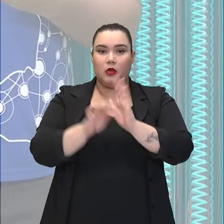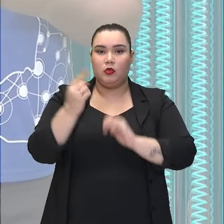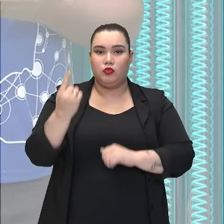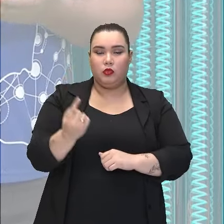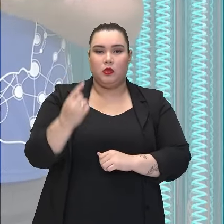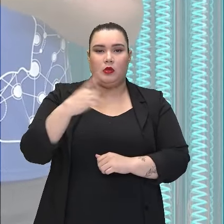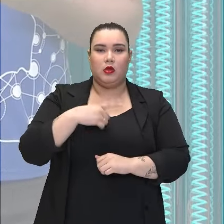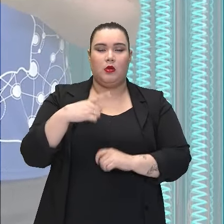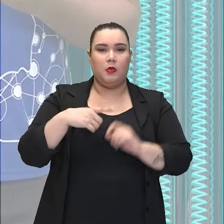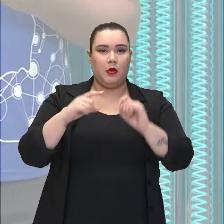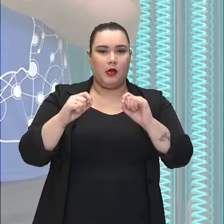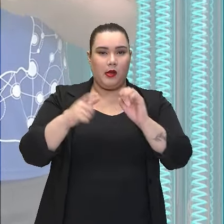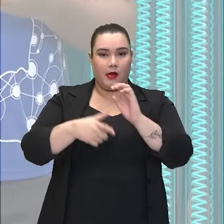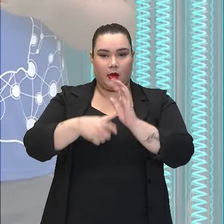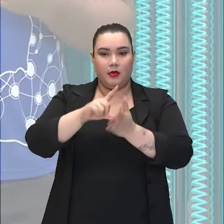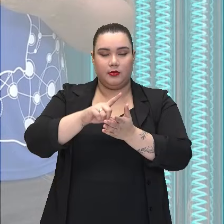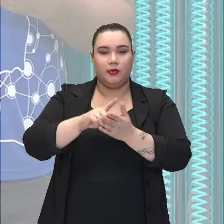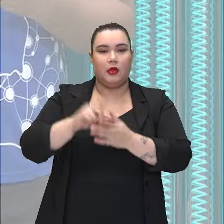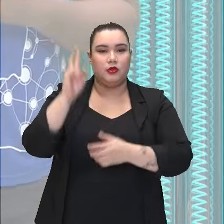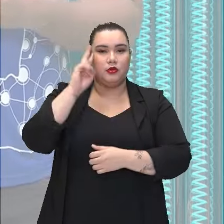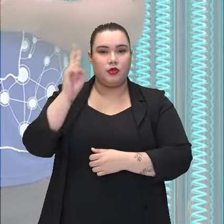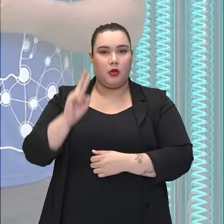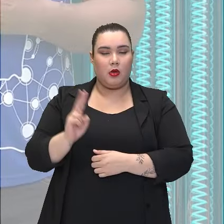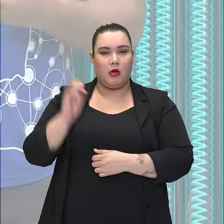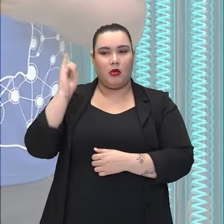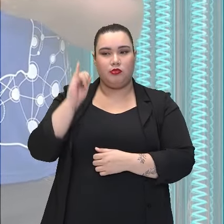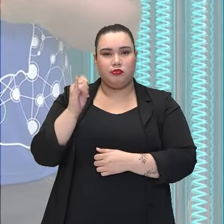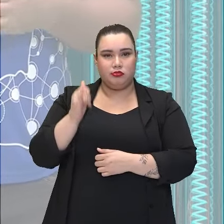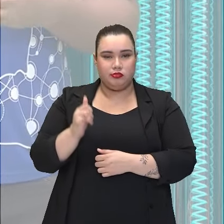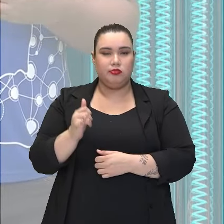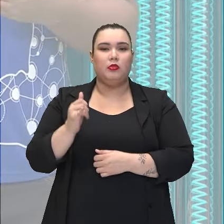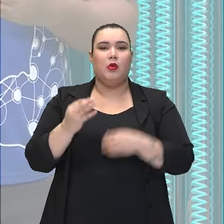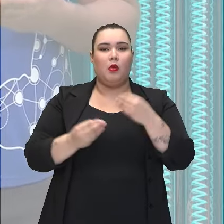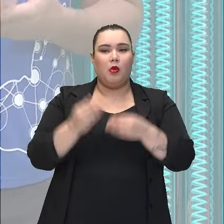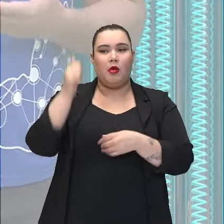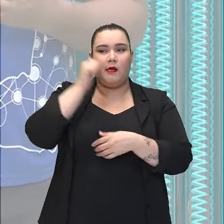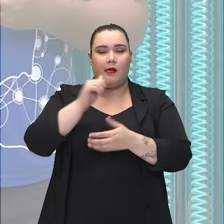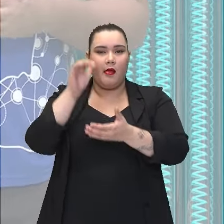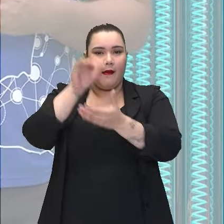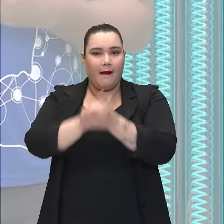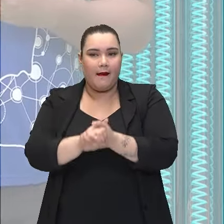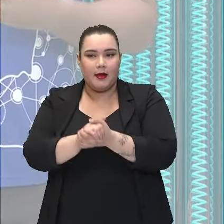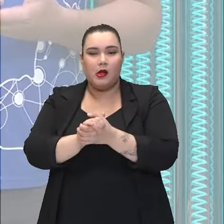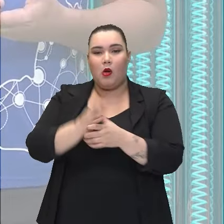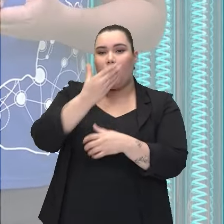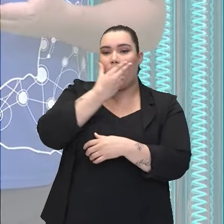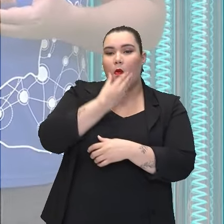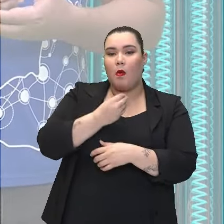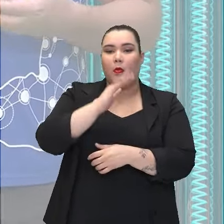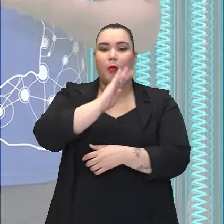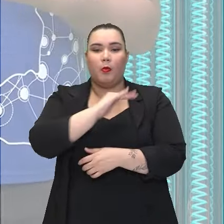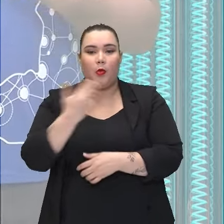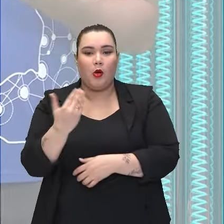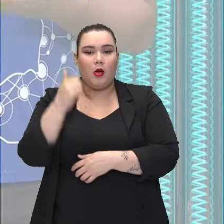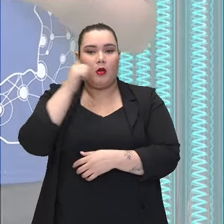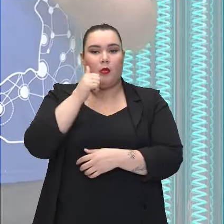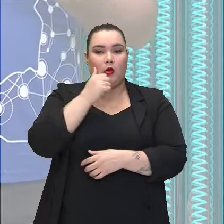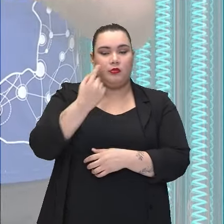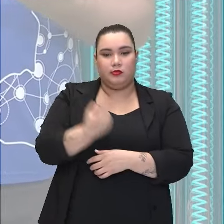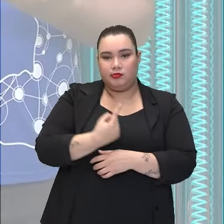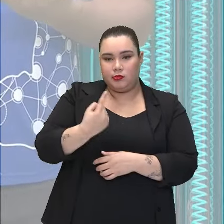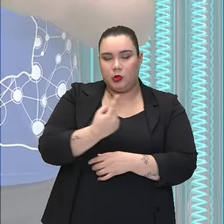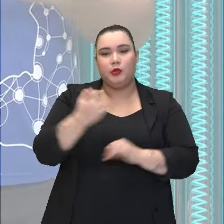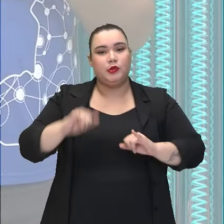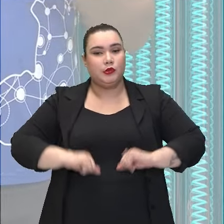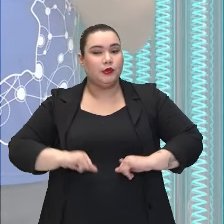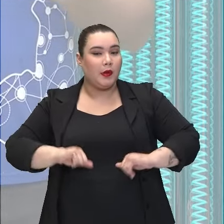um casal, de uma índia que perde o amor da sua vida, certo? Itajibá, a Potira perde o amor da sua vida e começa